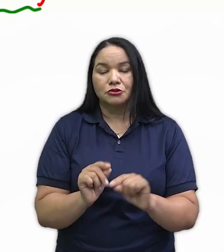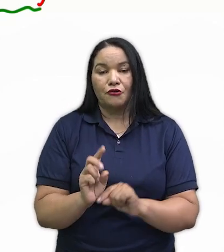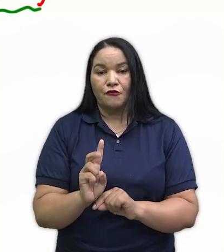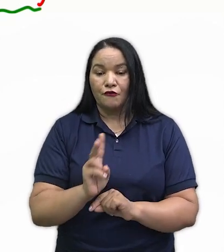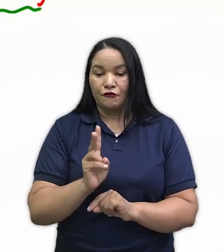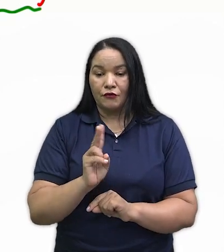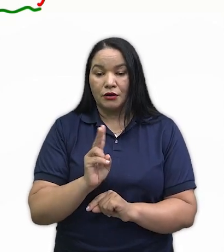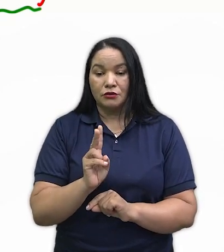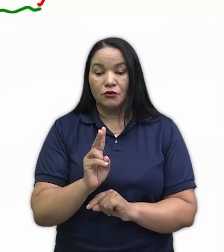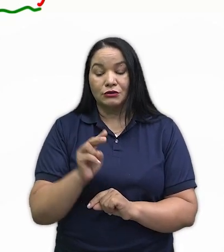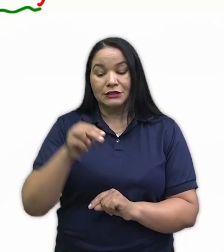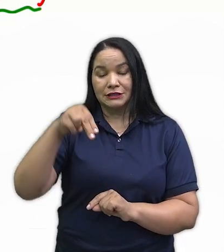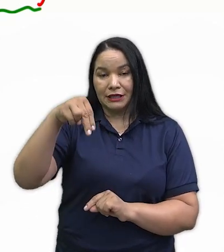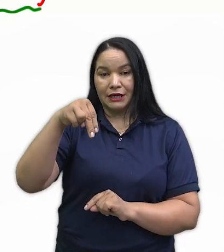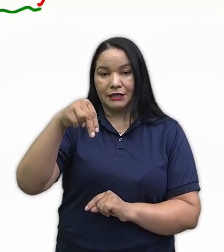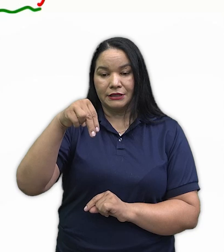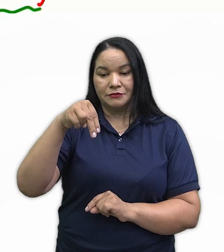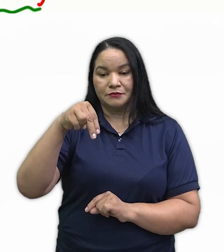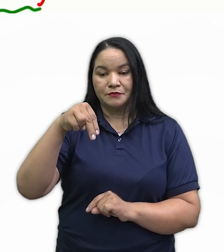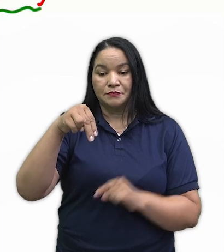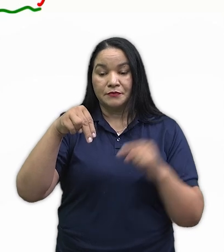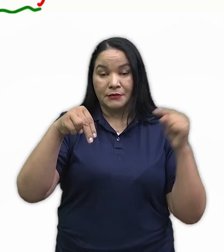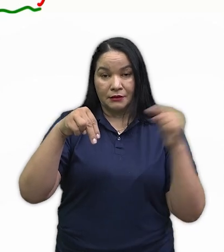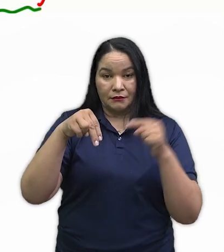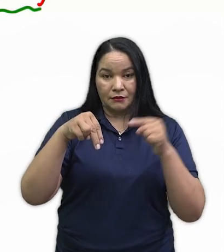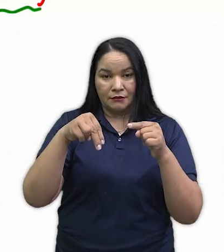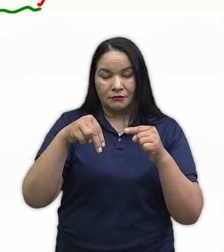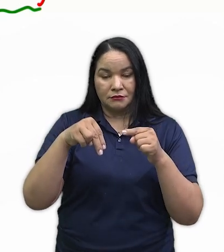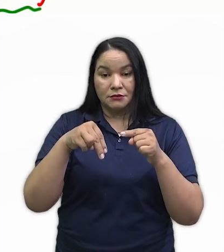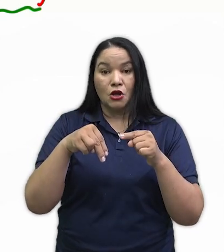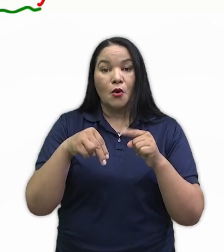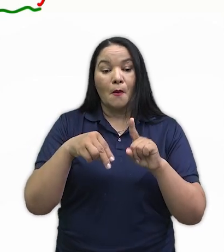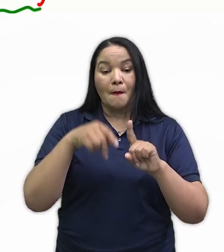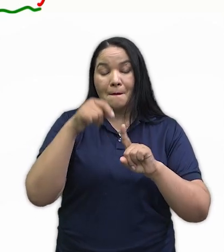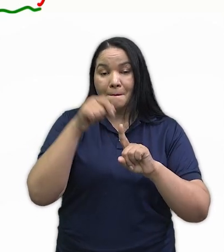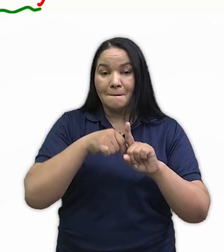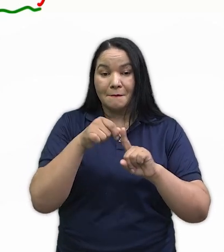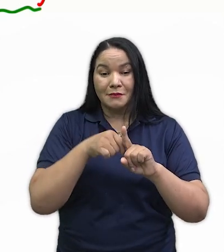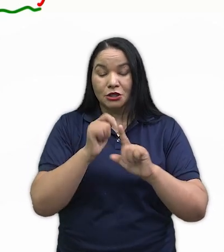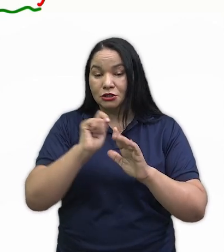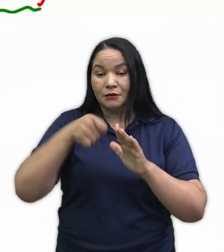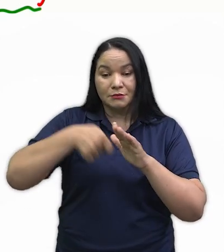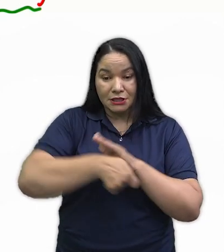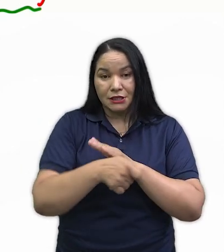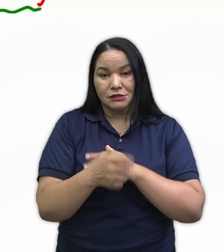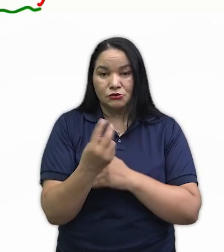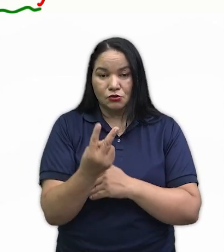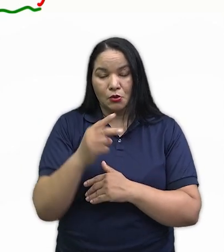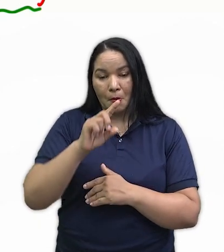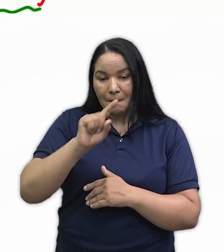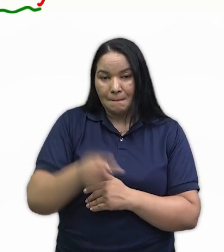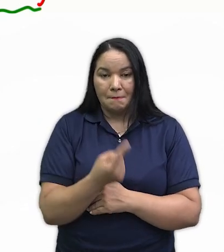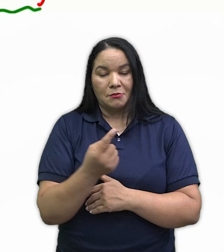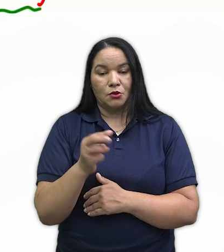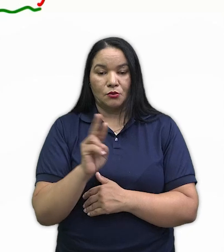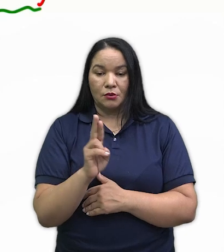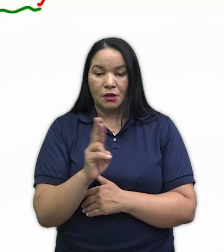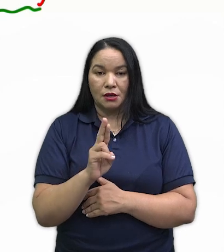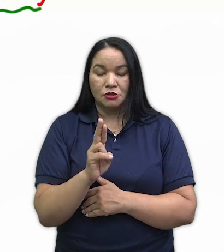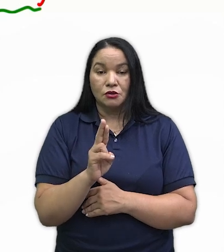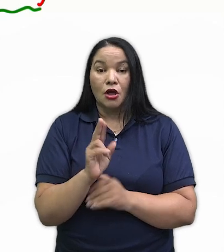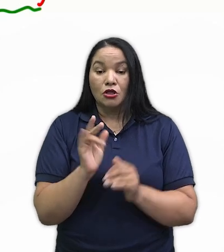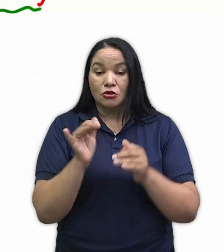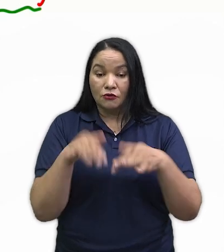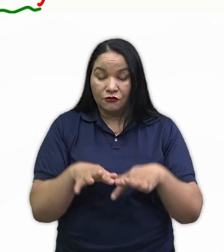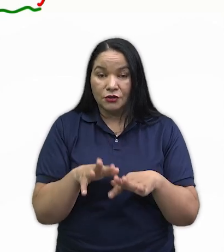justamente o valor desse n, ou seja, do prazo de aplicação desses R$2.000, tá? Para que no final